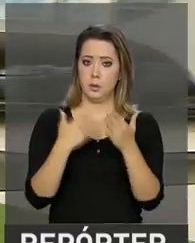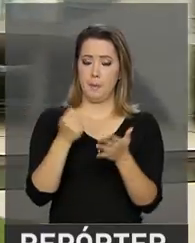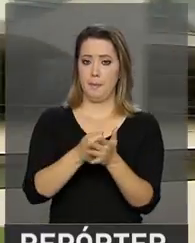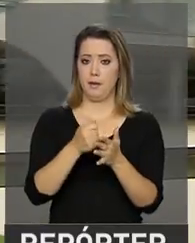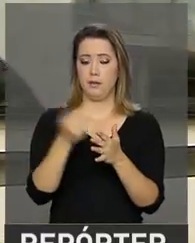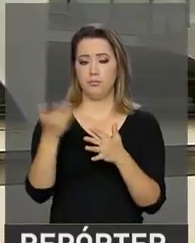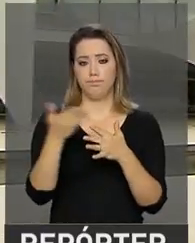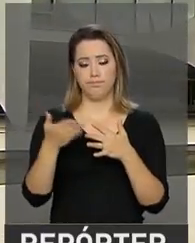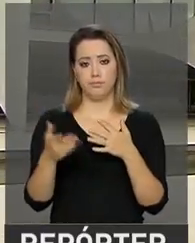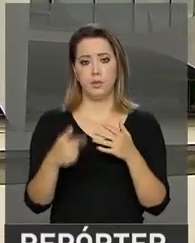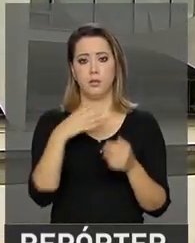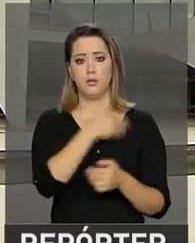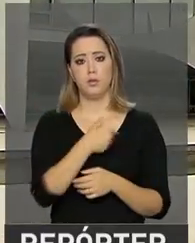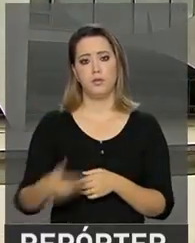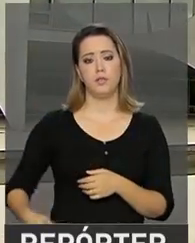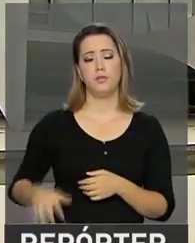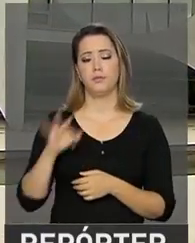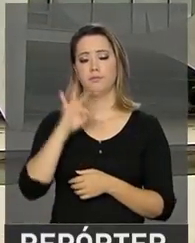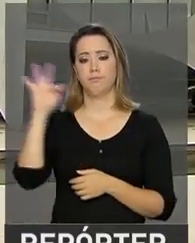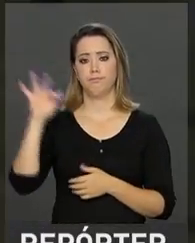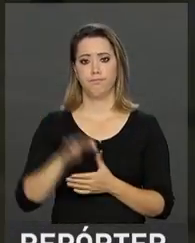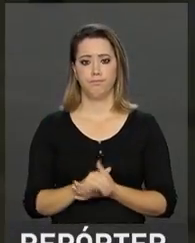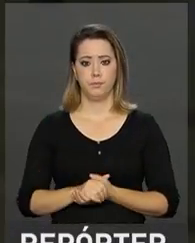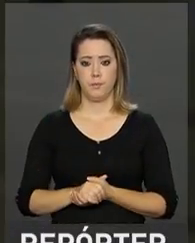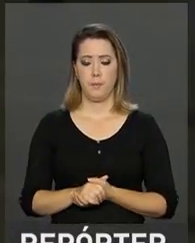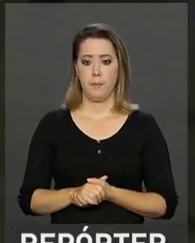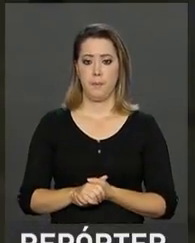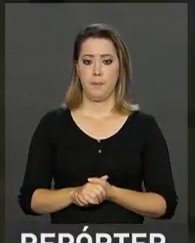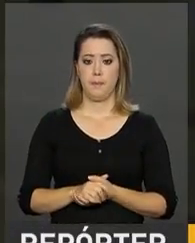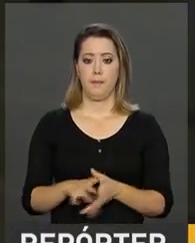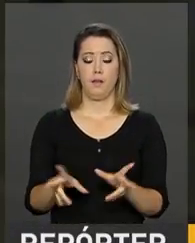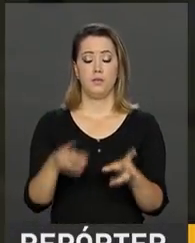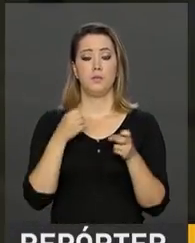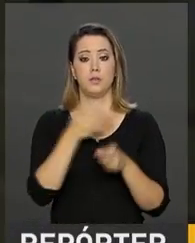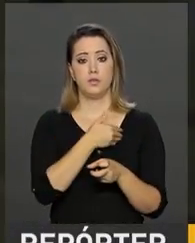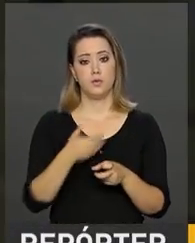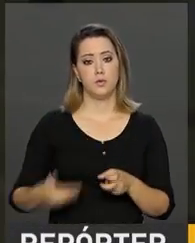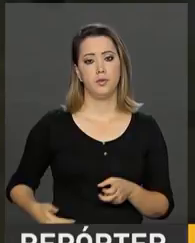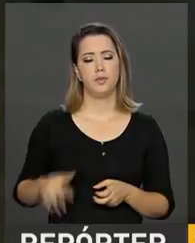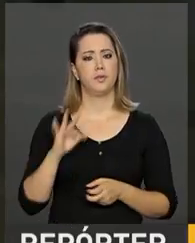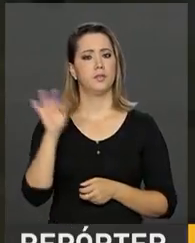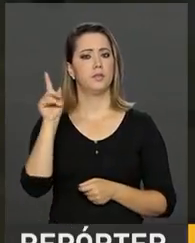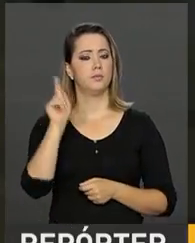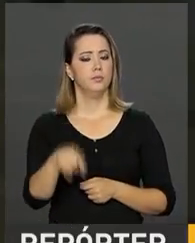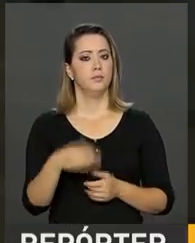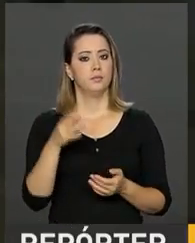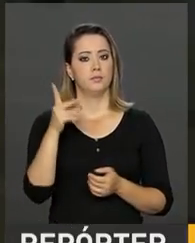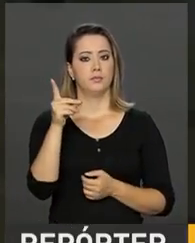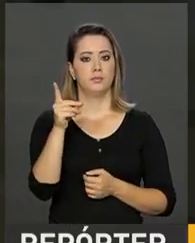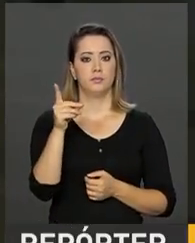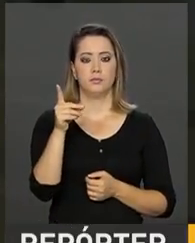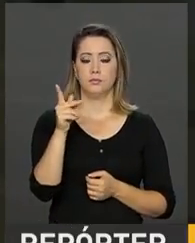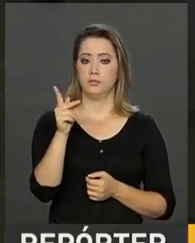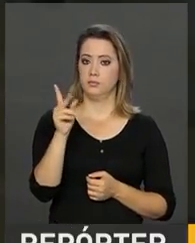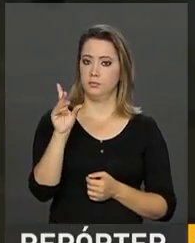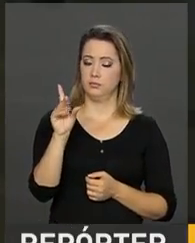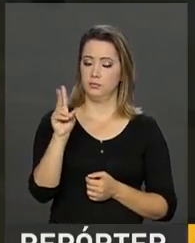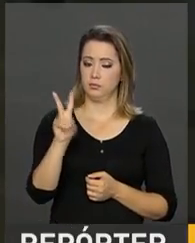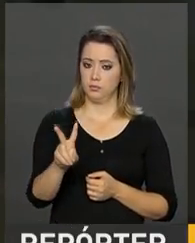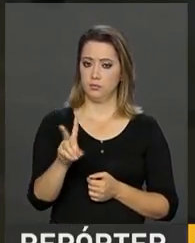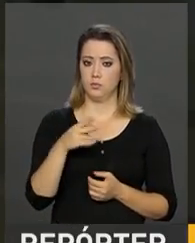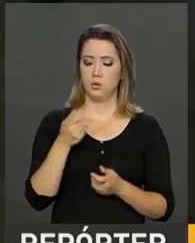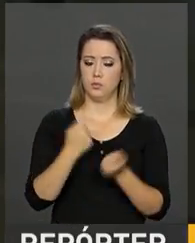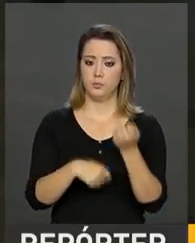pagas pelo governo em parcelas a expectativa do governo é que o programa de deslig voluntário gerere uma